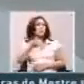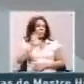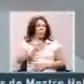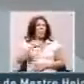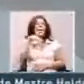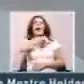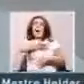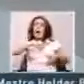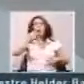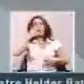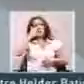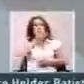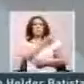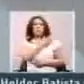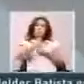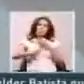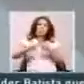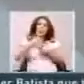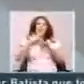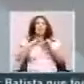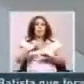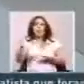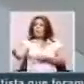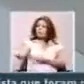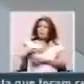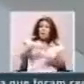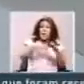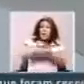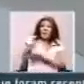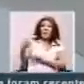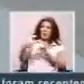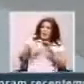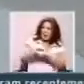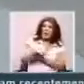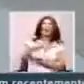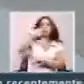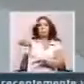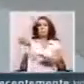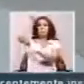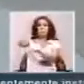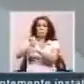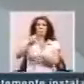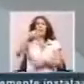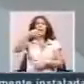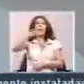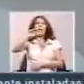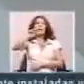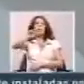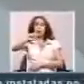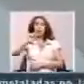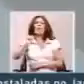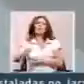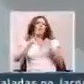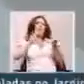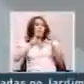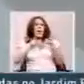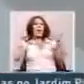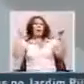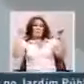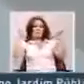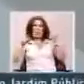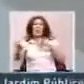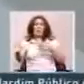há uma grande tradição de facto da praxe, e a praxe também tem uma dimensão divertida, de facto de